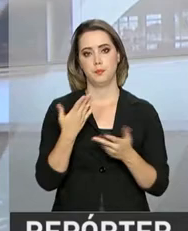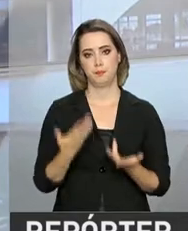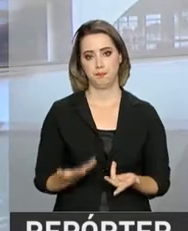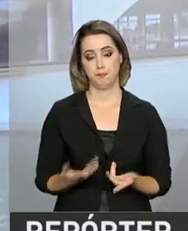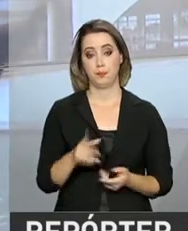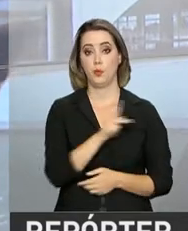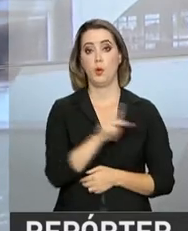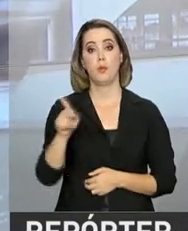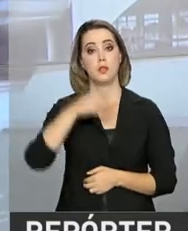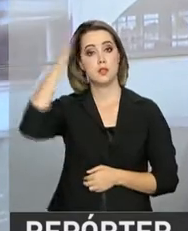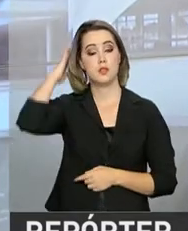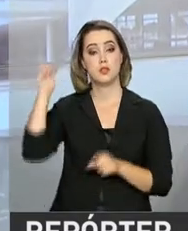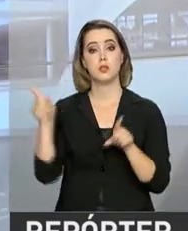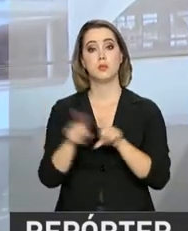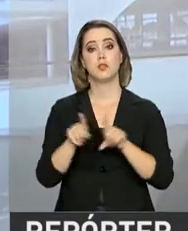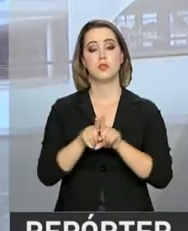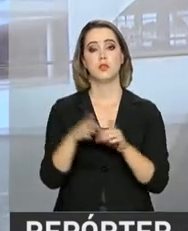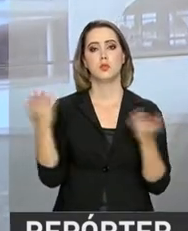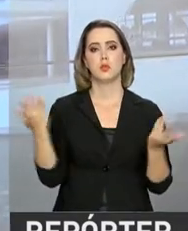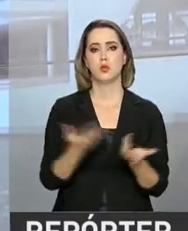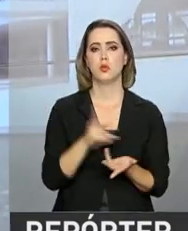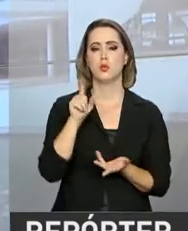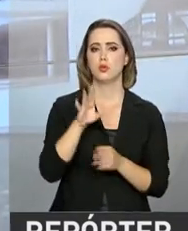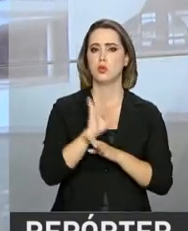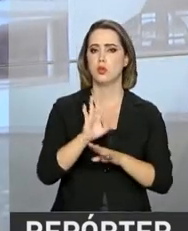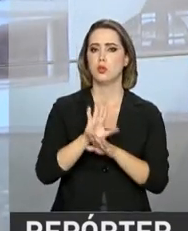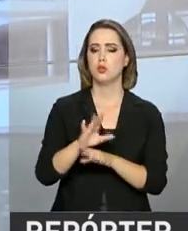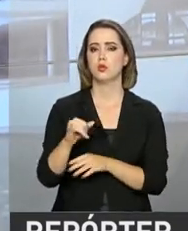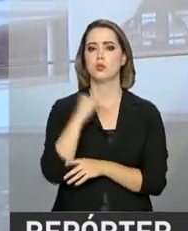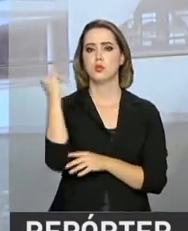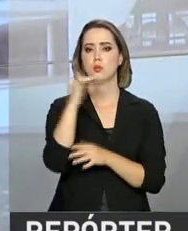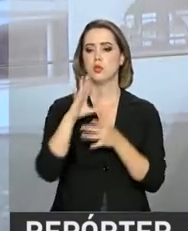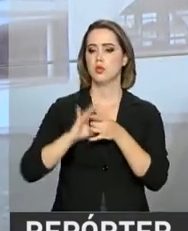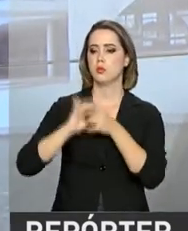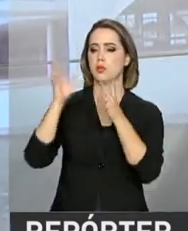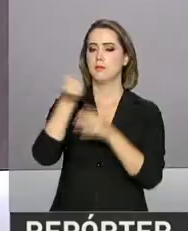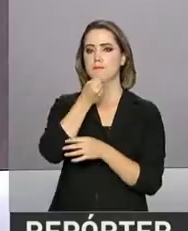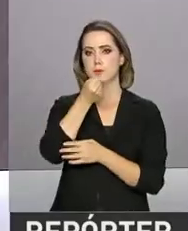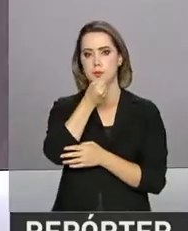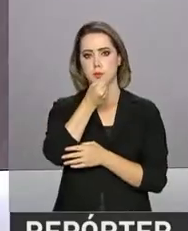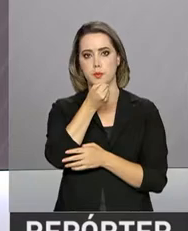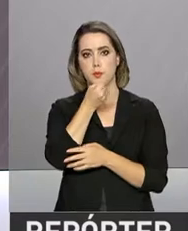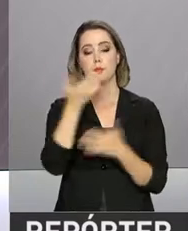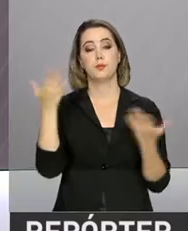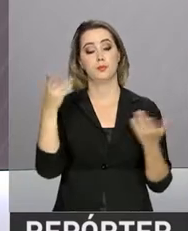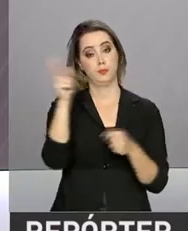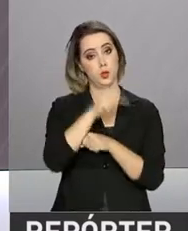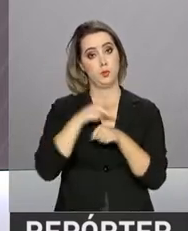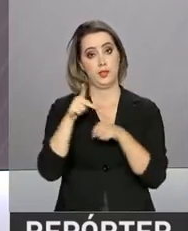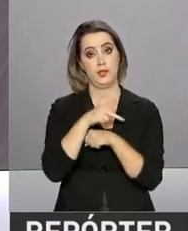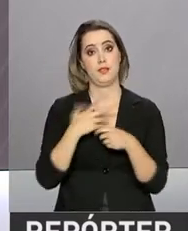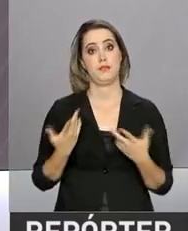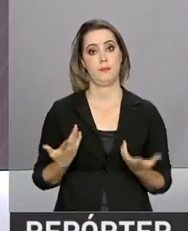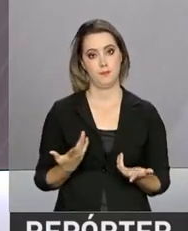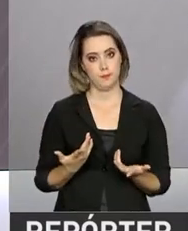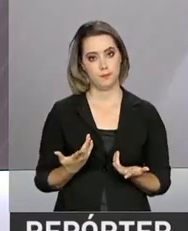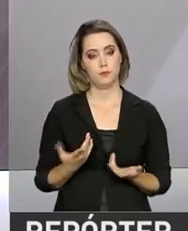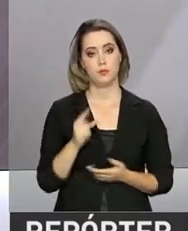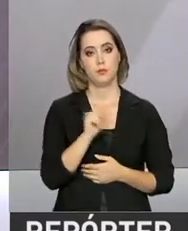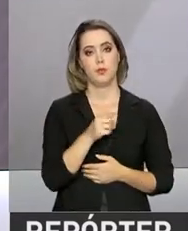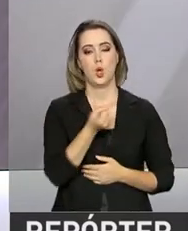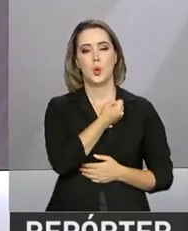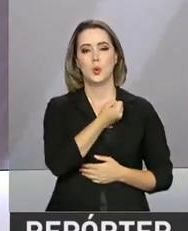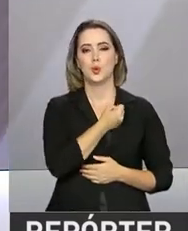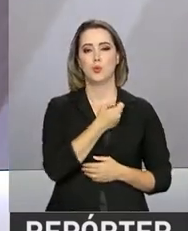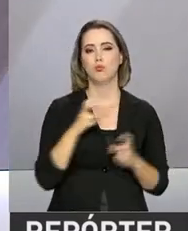hoje é também uma contribuição decisiva para a imprensa livre no país o número de acidentes e de mortes